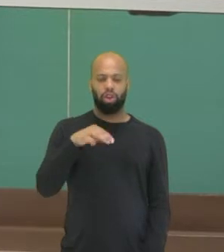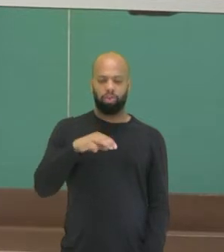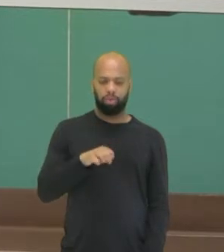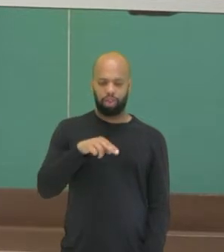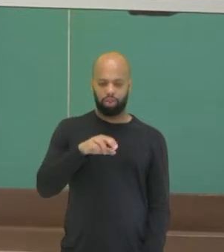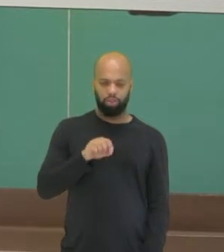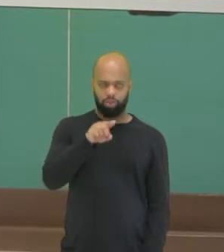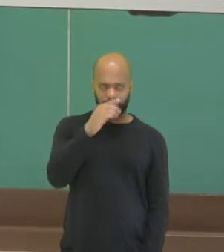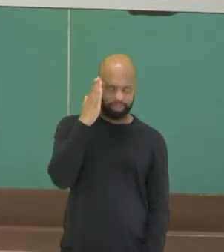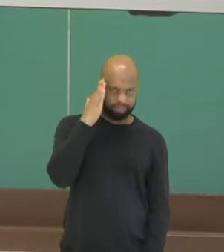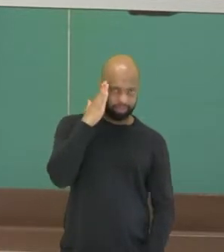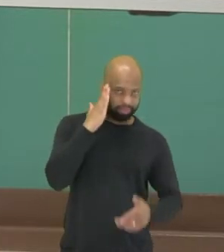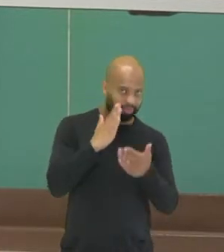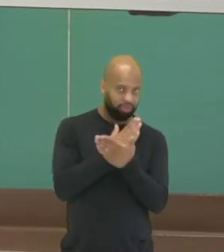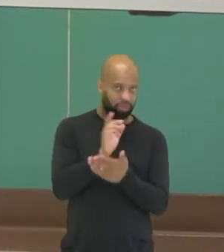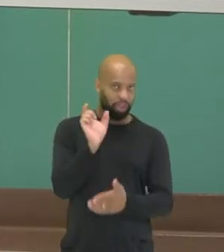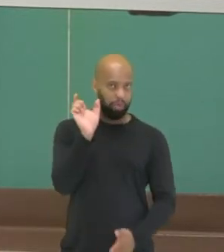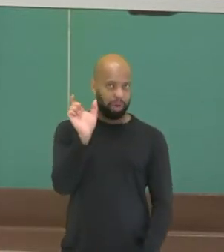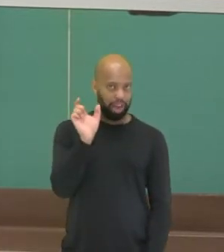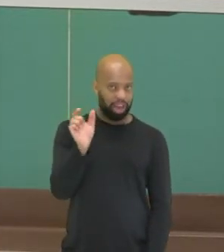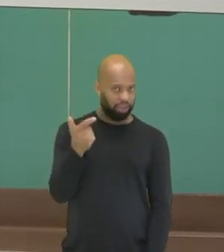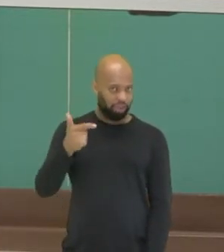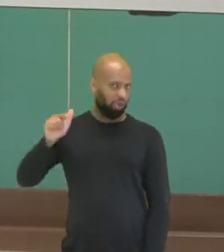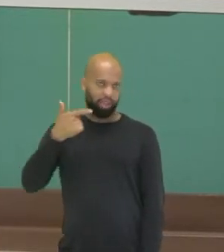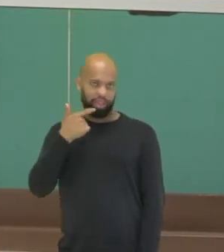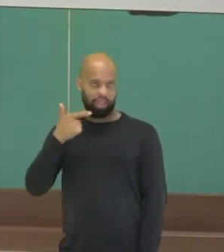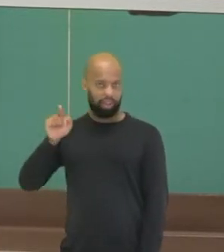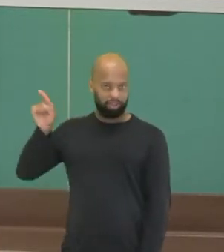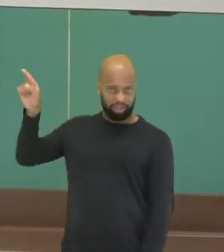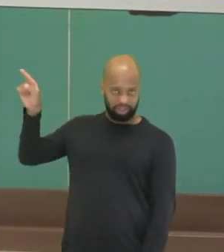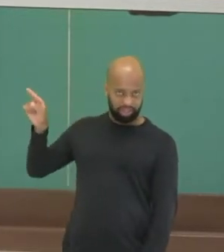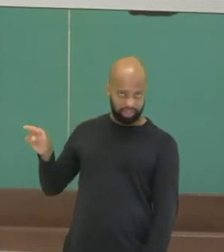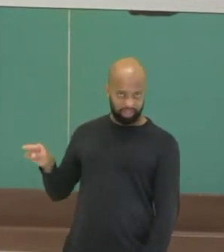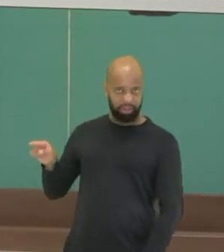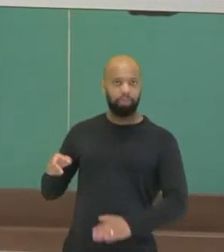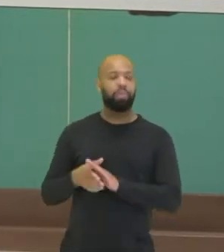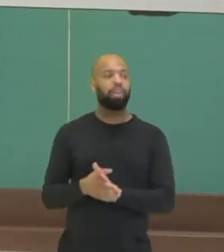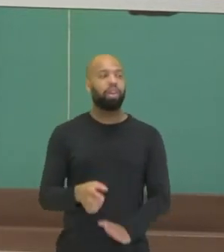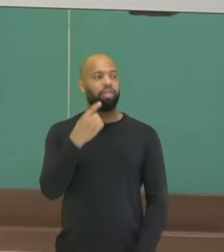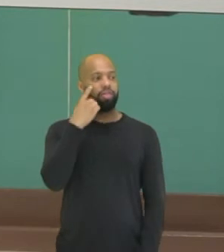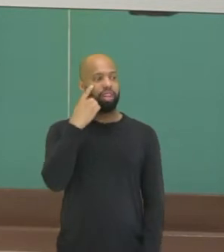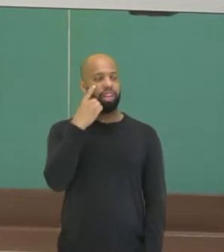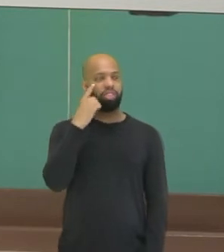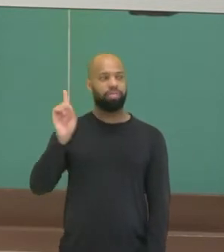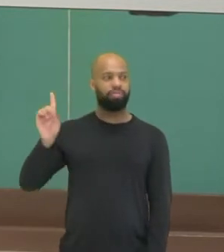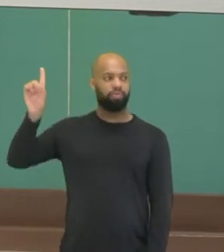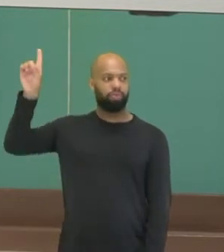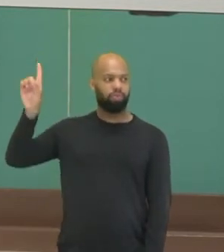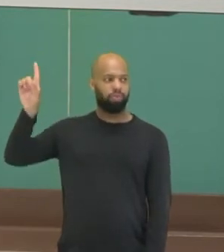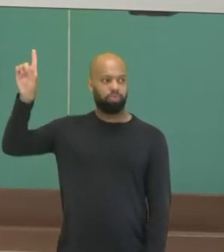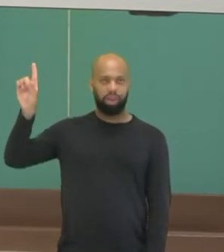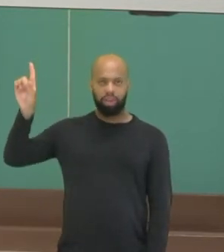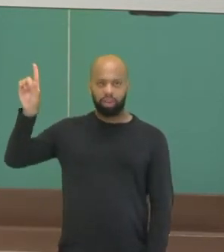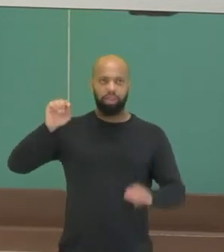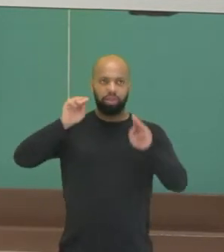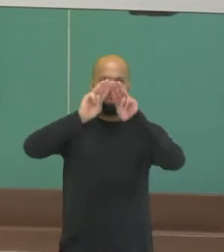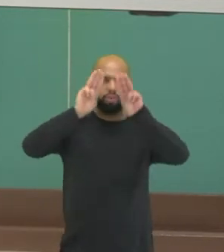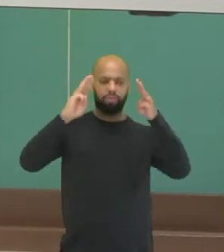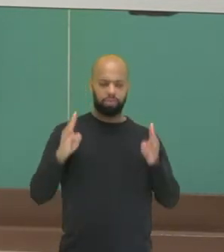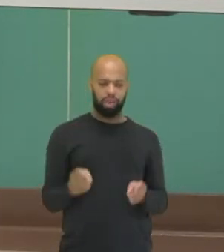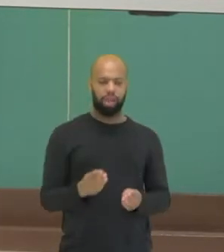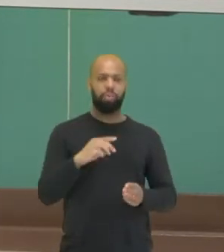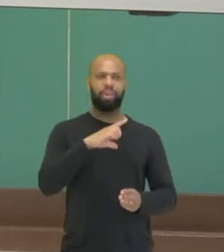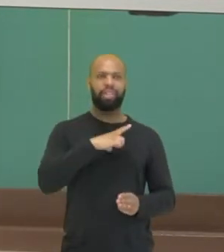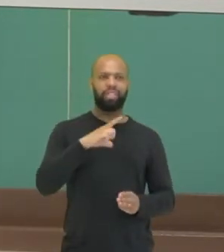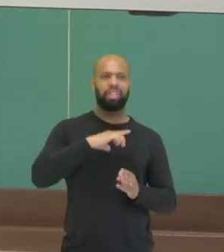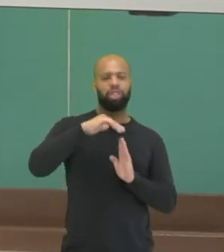línguas românicas? Observe aqui no mapa todas as regiões, os países que falam línguas de